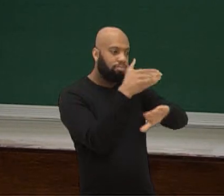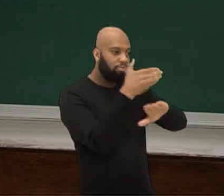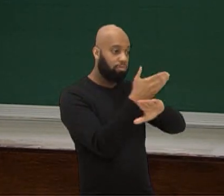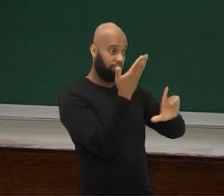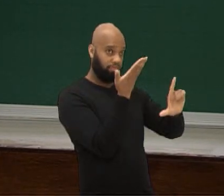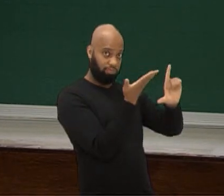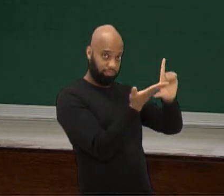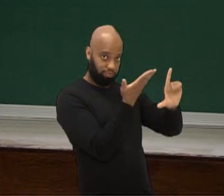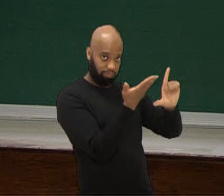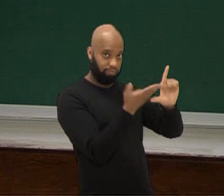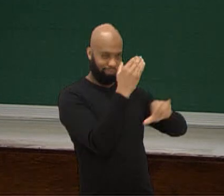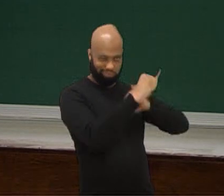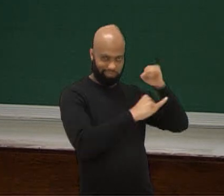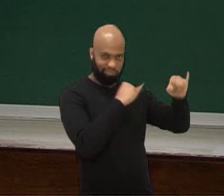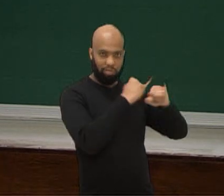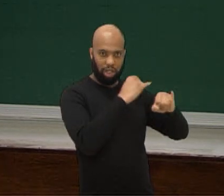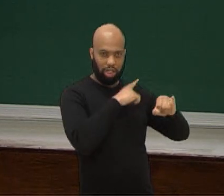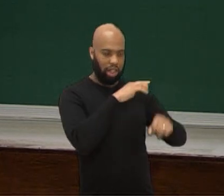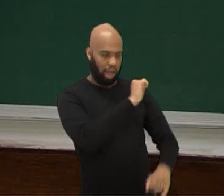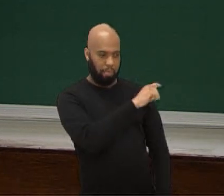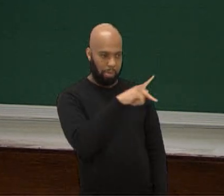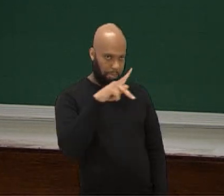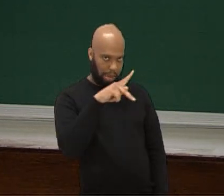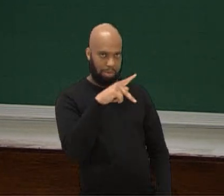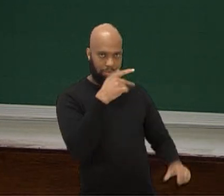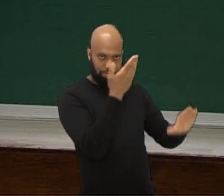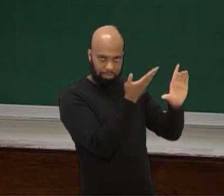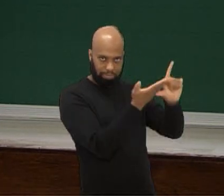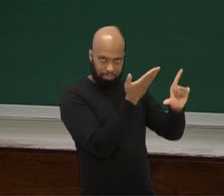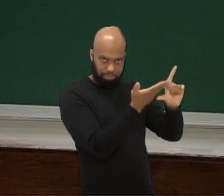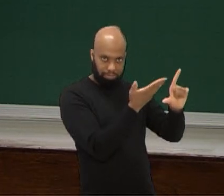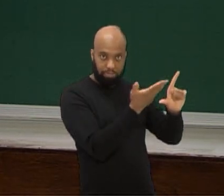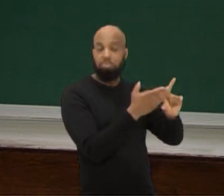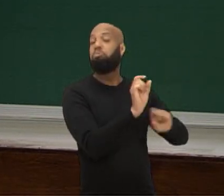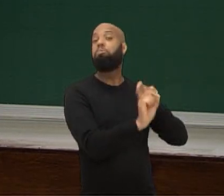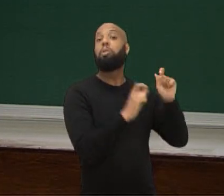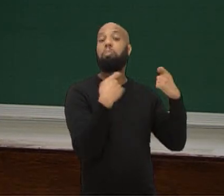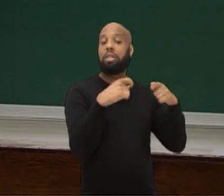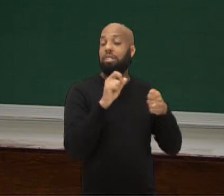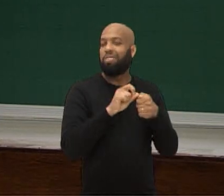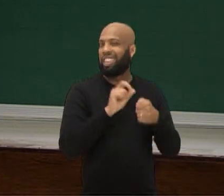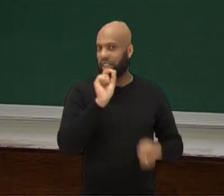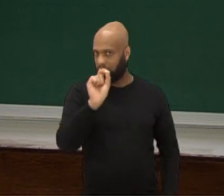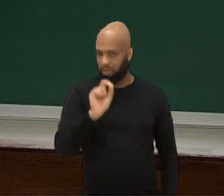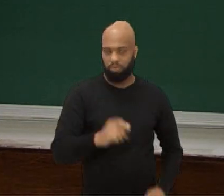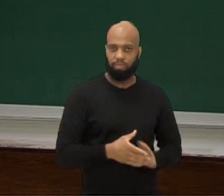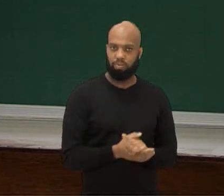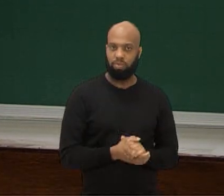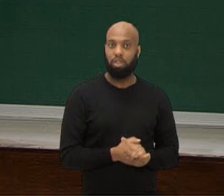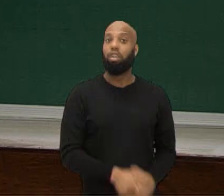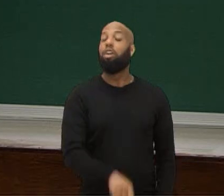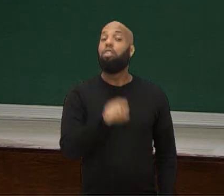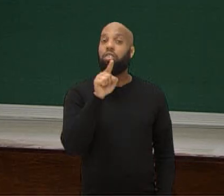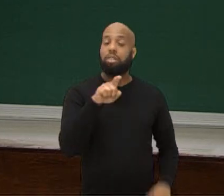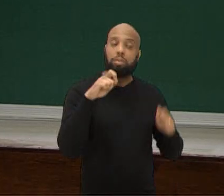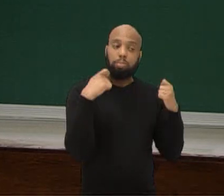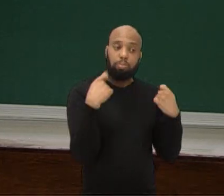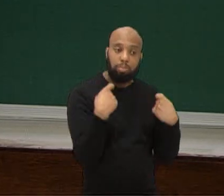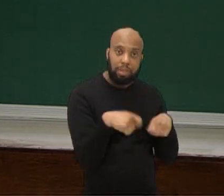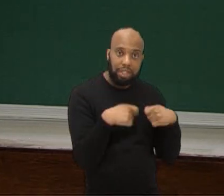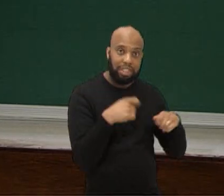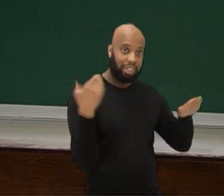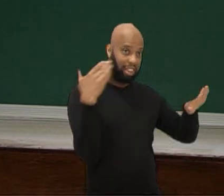pela internet, pelo aplicativo Aula Paraná, pelo Google Classroom, o que você precisa fazer? Você precisa